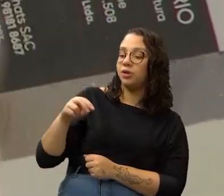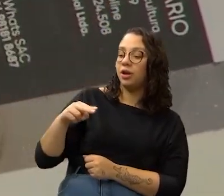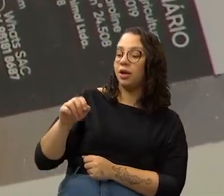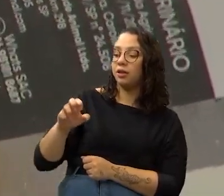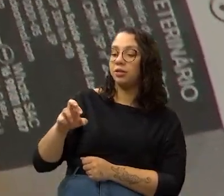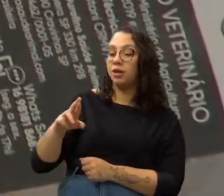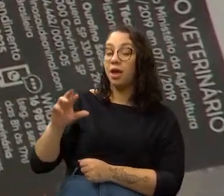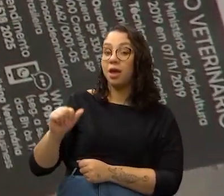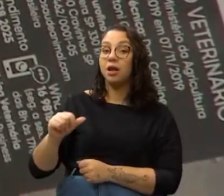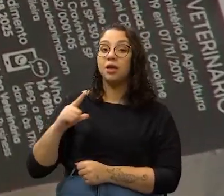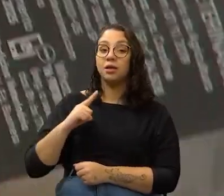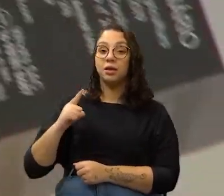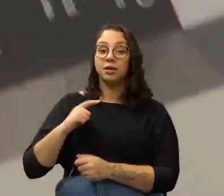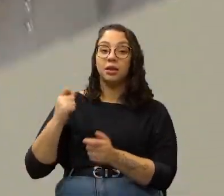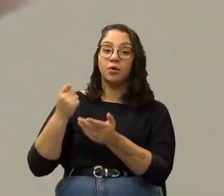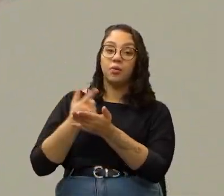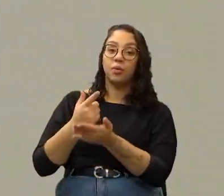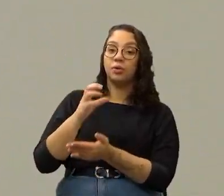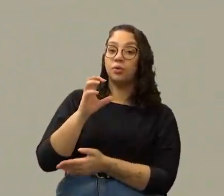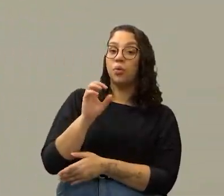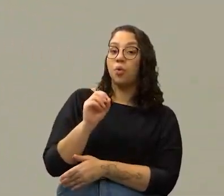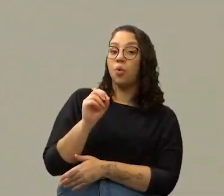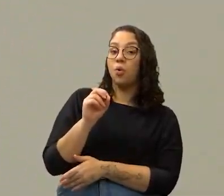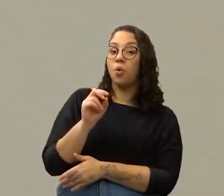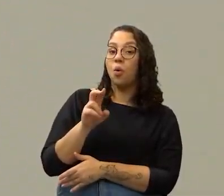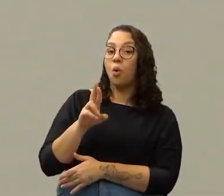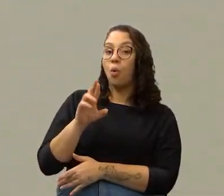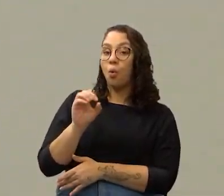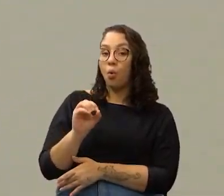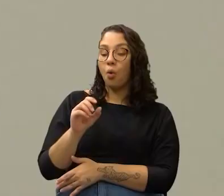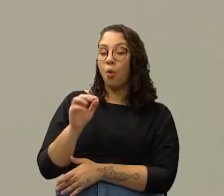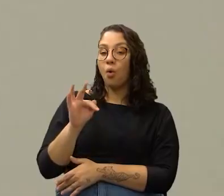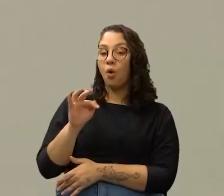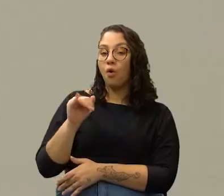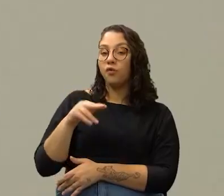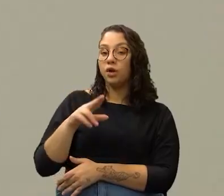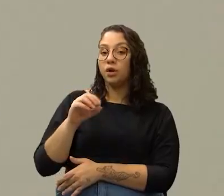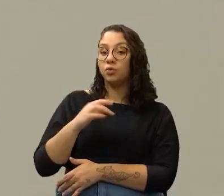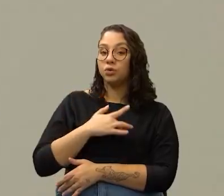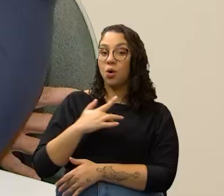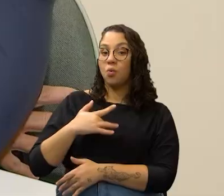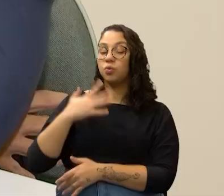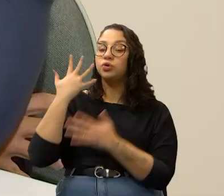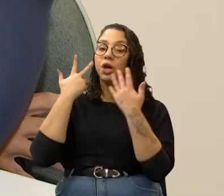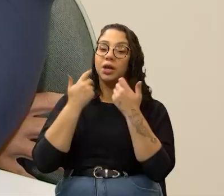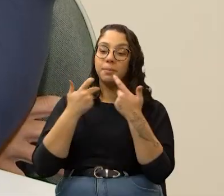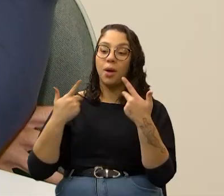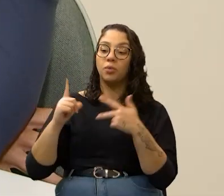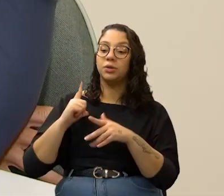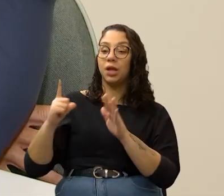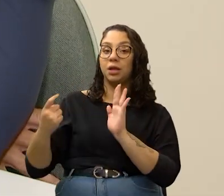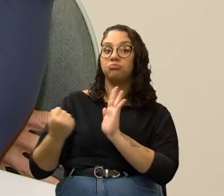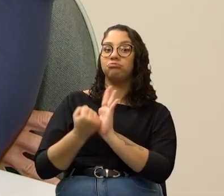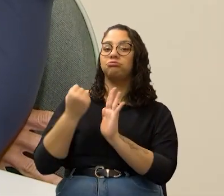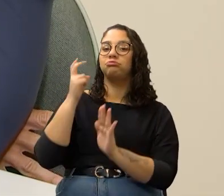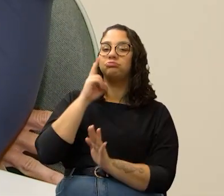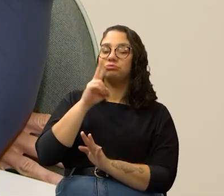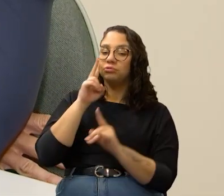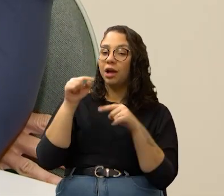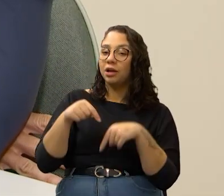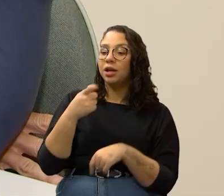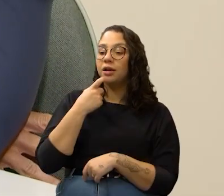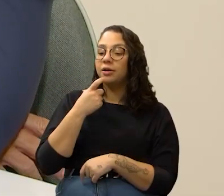que foi feita a aquisição pela Ouro Fino Saúde Animal. Então, a gente tem uma história marcada aqui